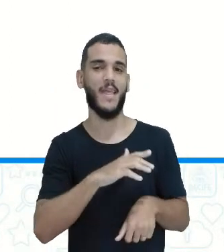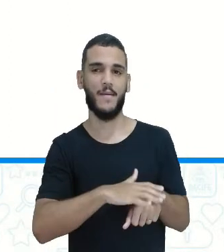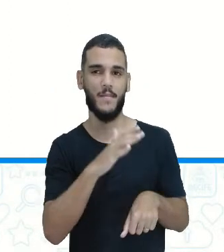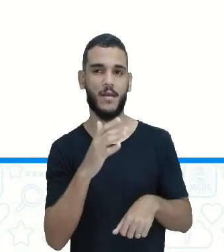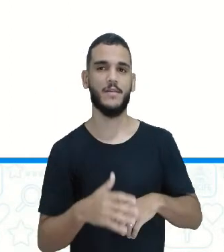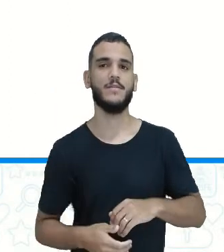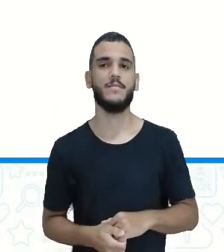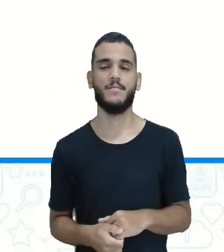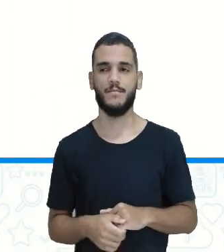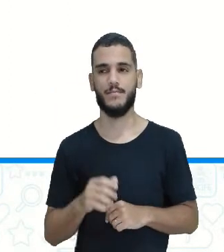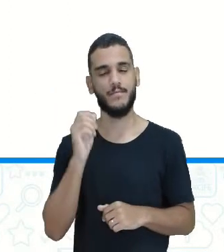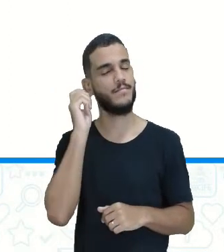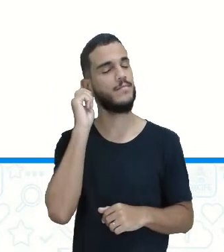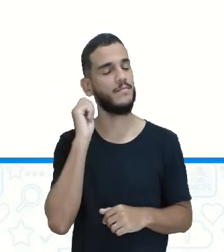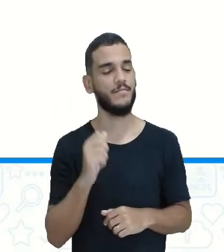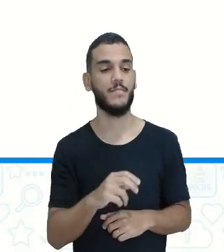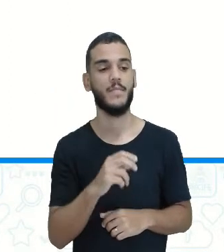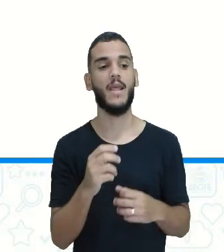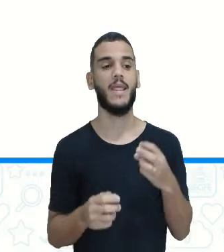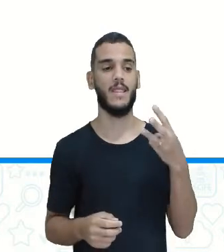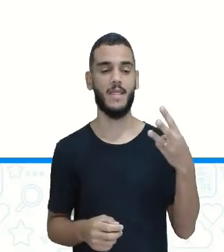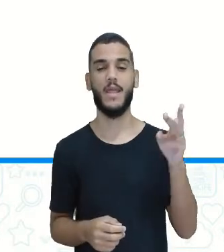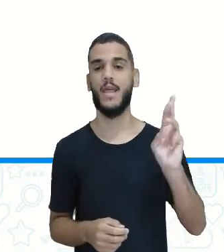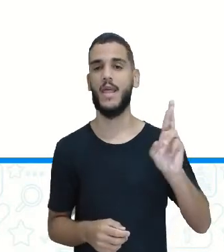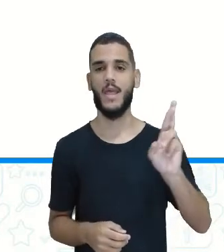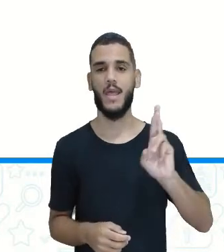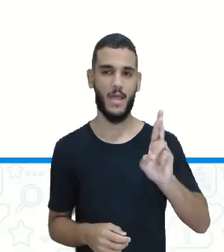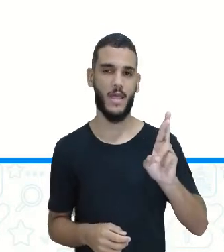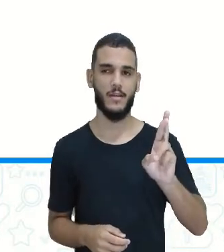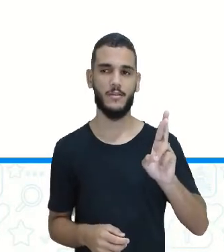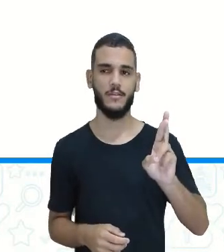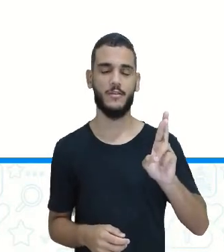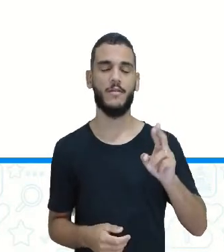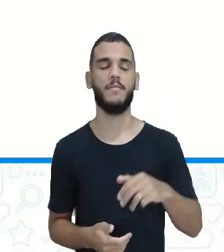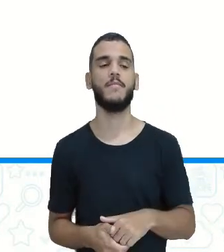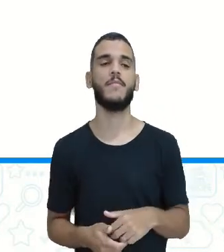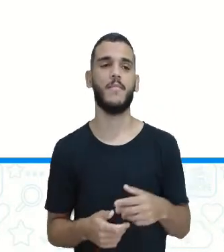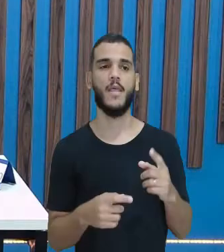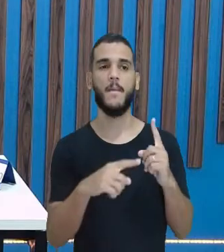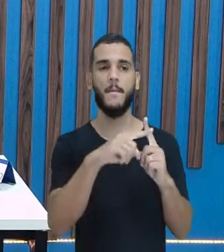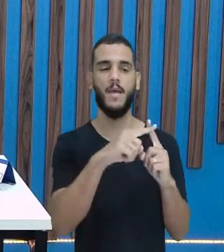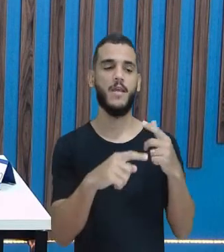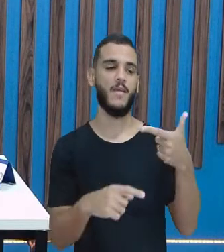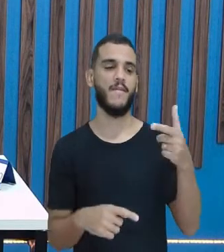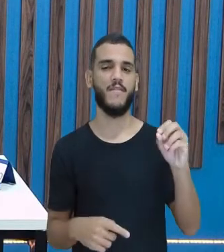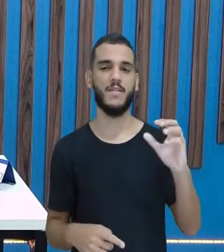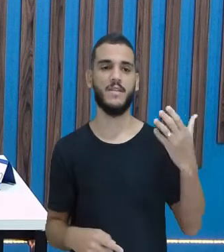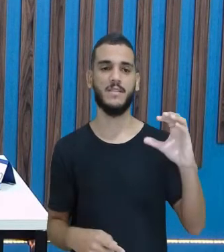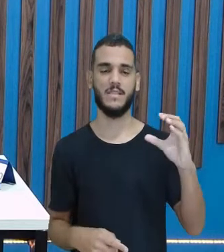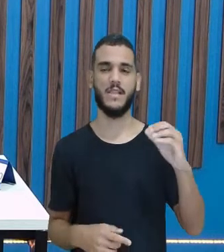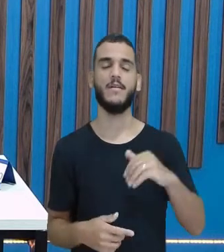Um, dois, R$ 3 com mais 20 centavos. Então,